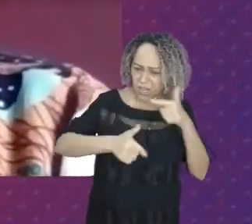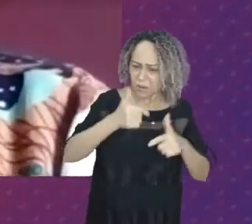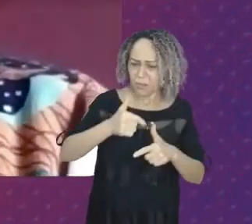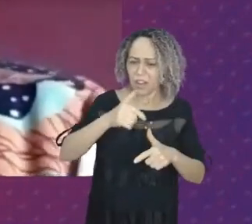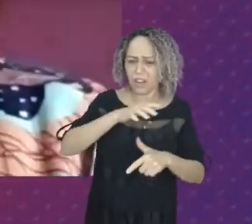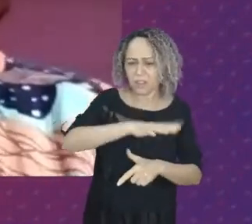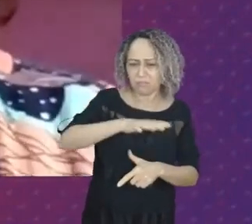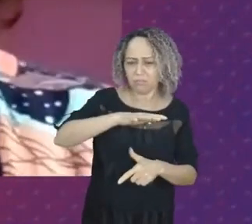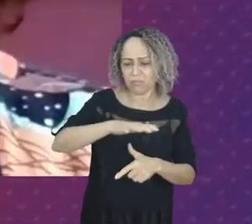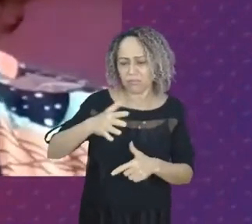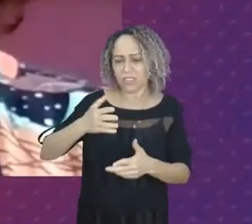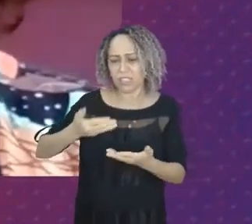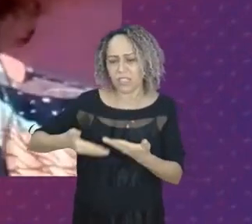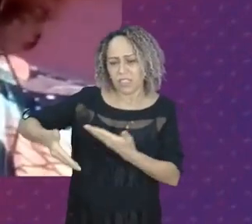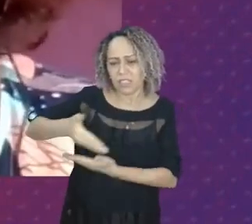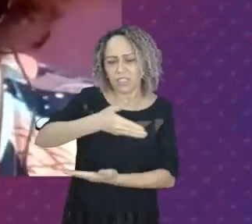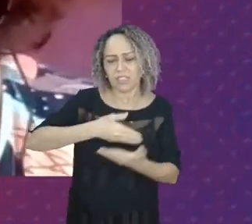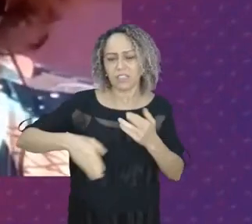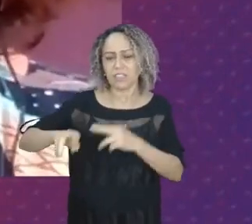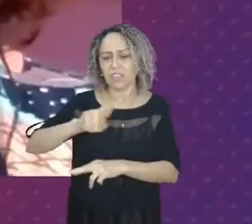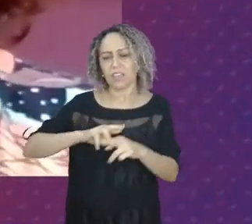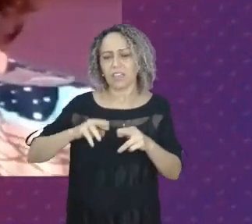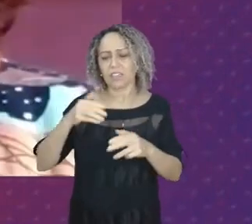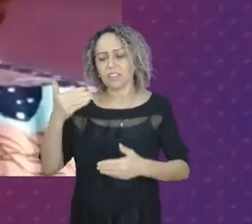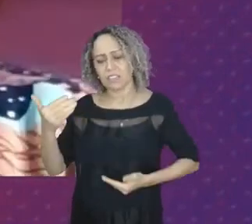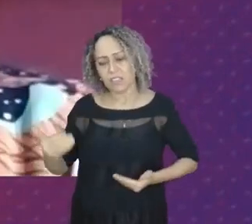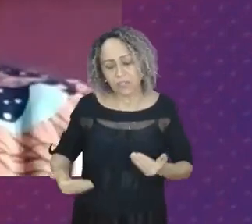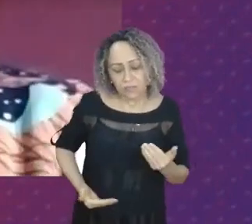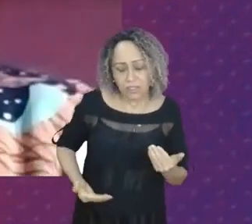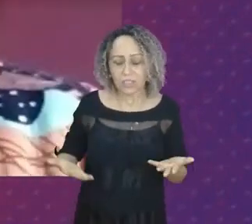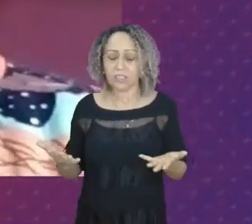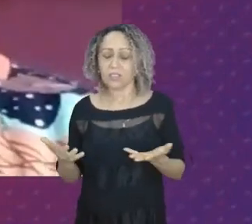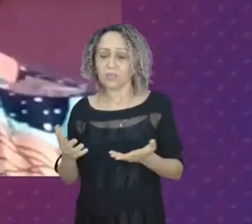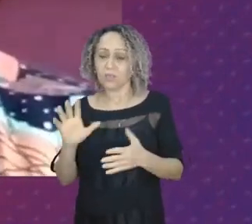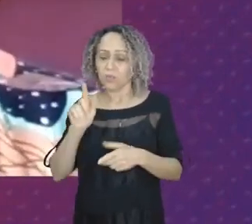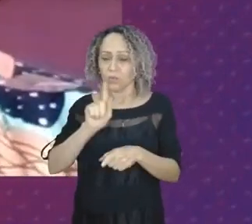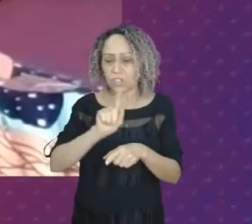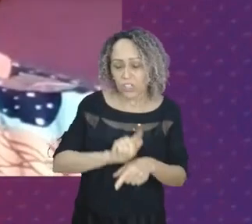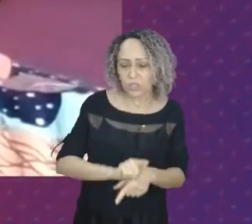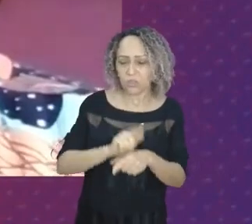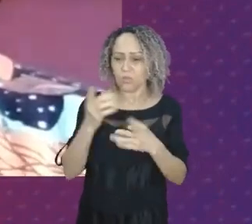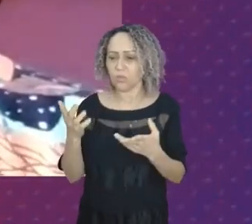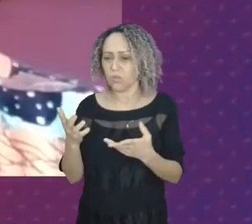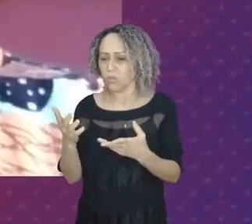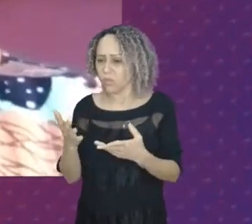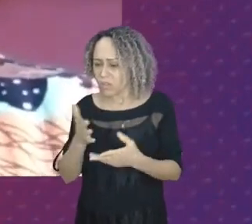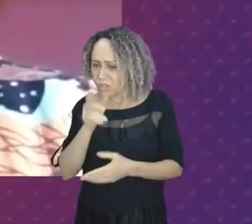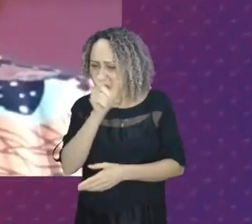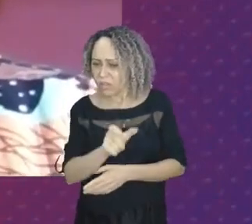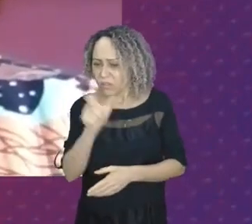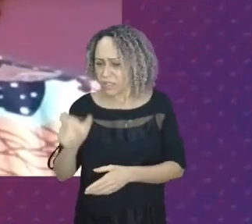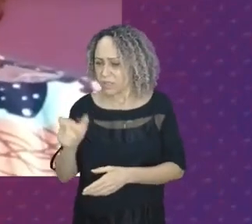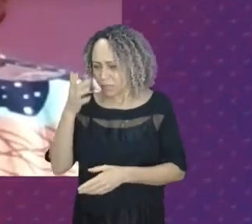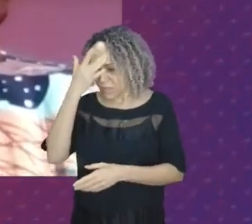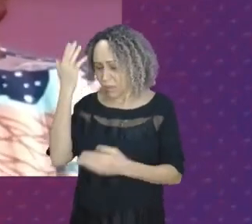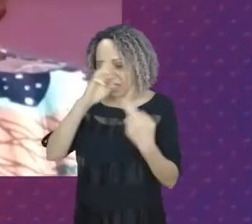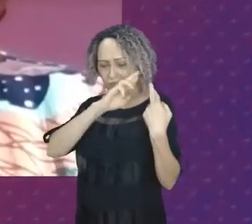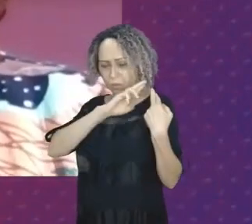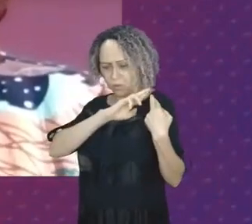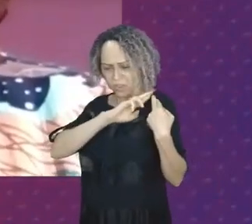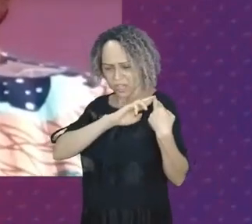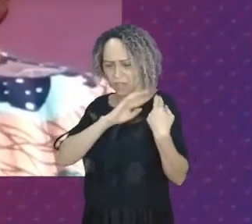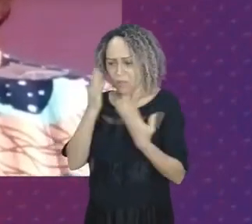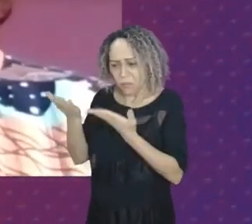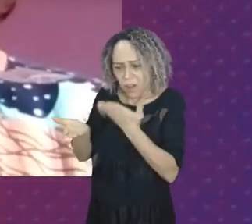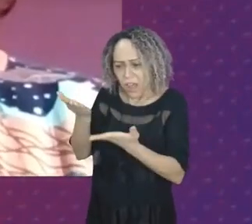muitos momentos, a gente tem a troca de gestão, essas pessoas são trocadas, né, rola a substituição dessas pessoas, e o que a gente vê